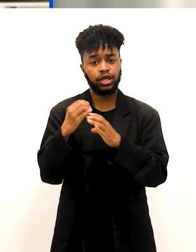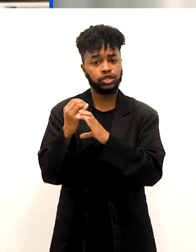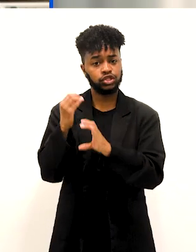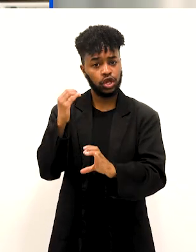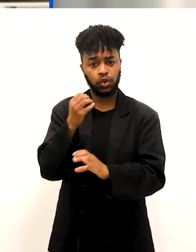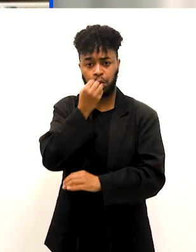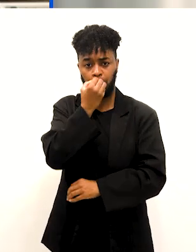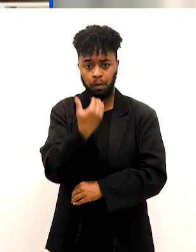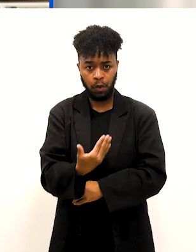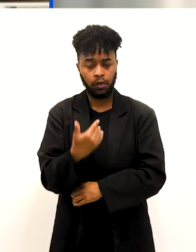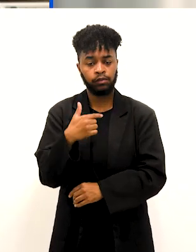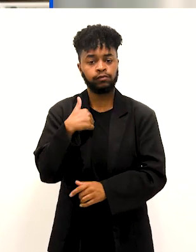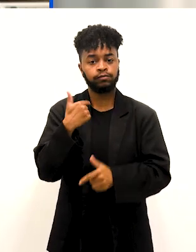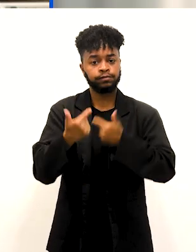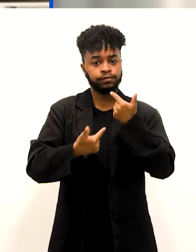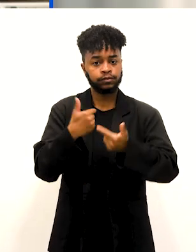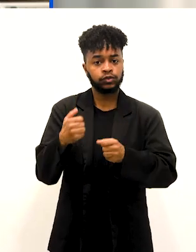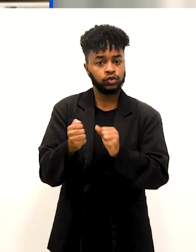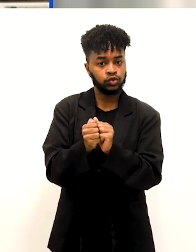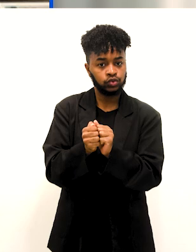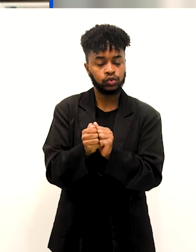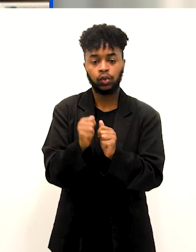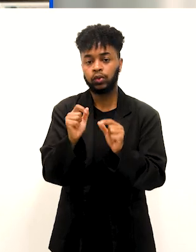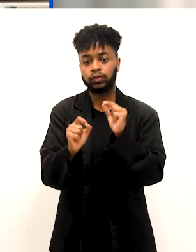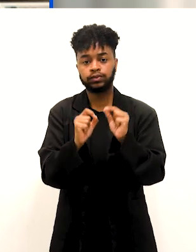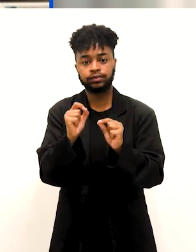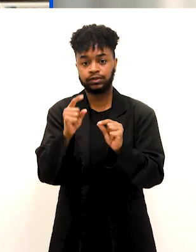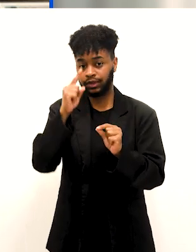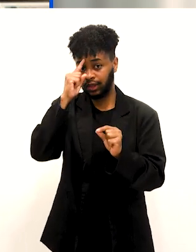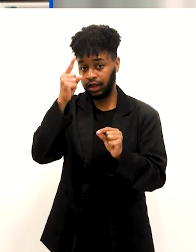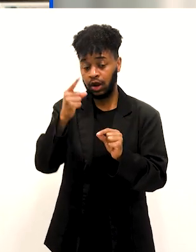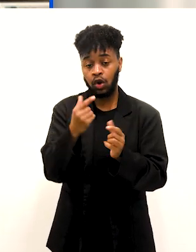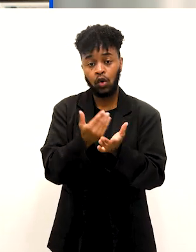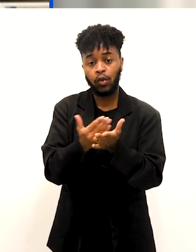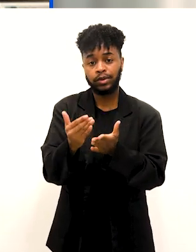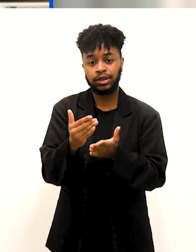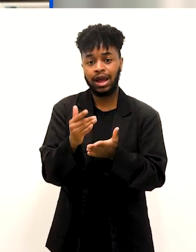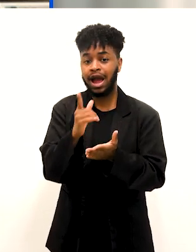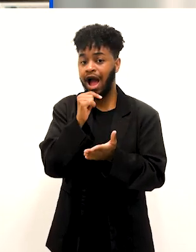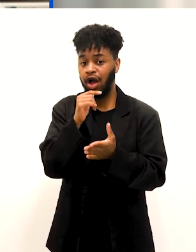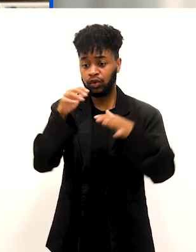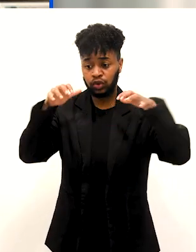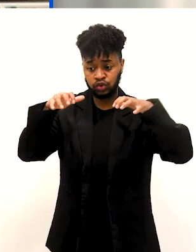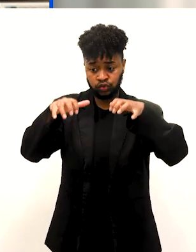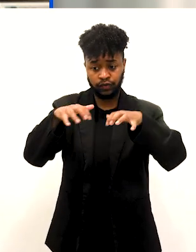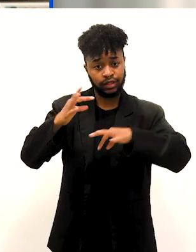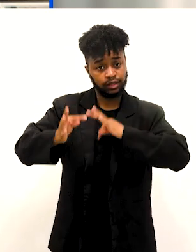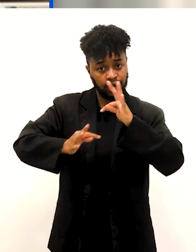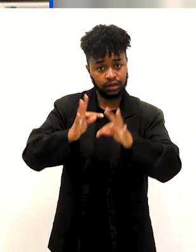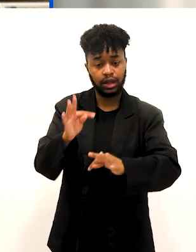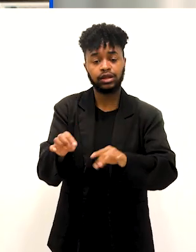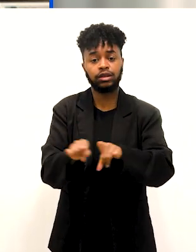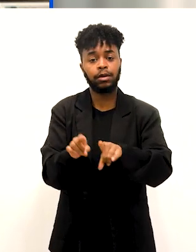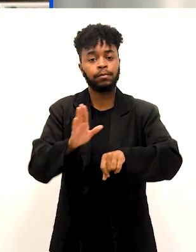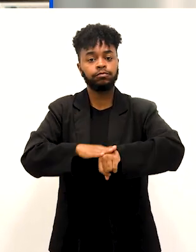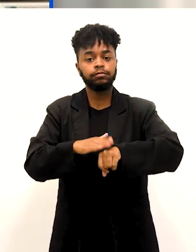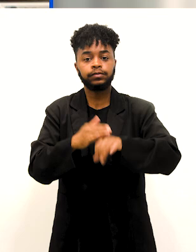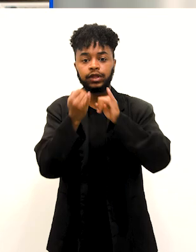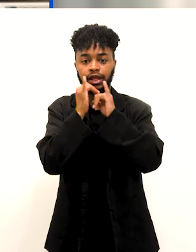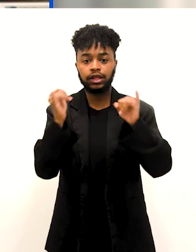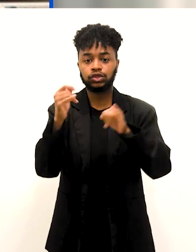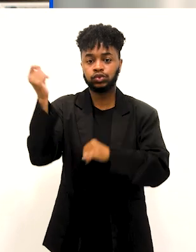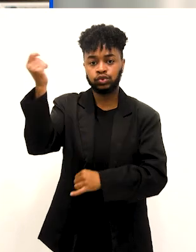engenheiro que trabalhou nessa reforma, que foi a ideia de começar a captar água da chuva, tratar a água da chuva, gerar a própria energia